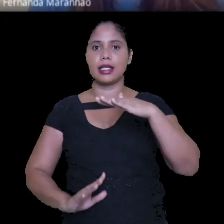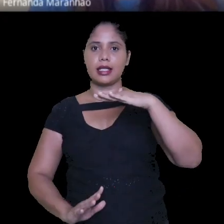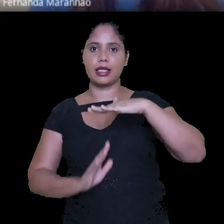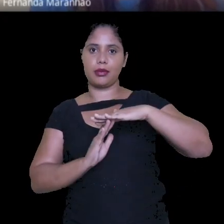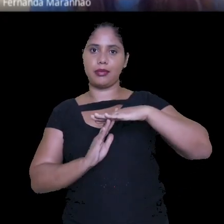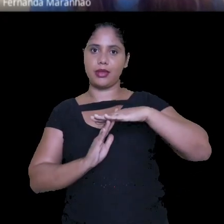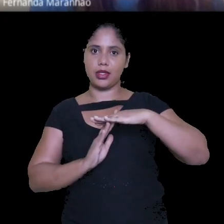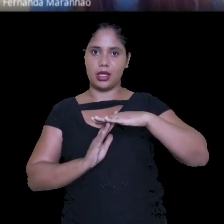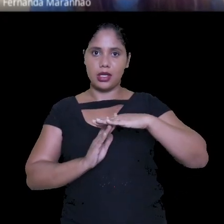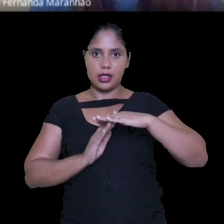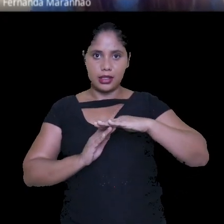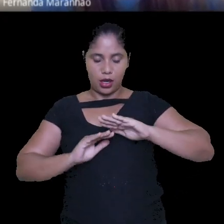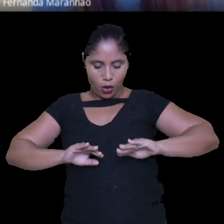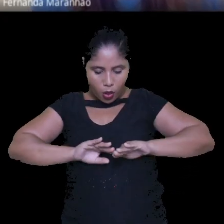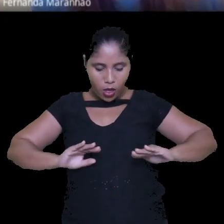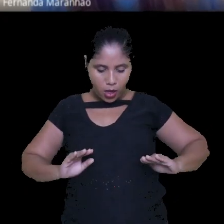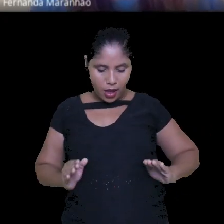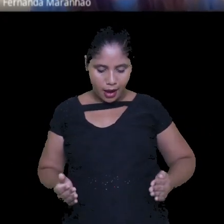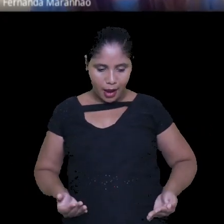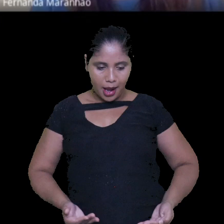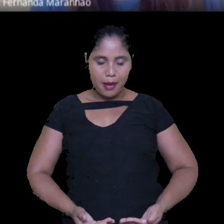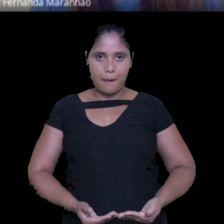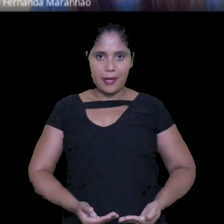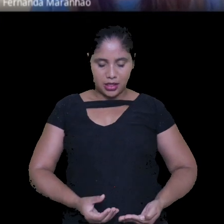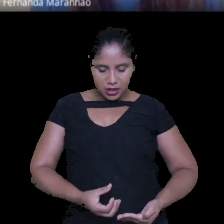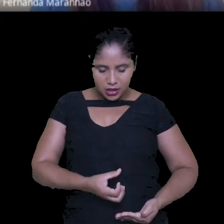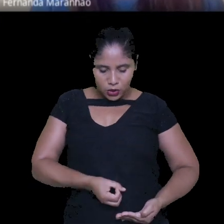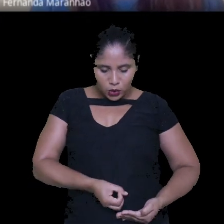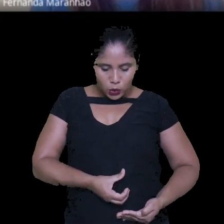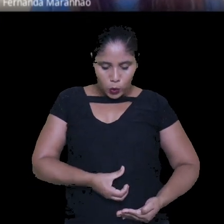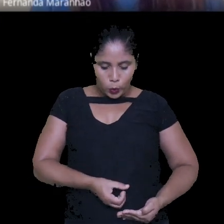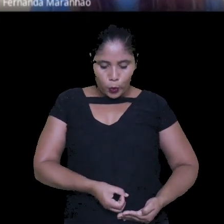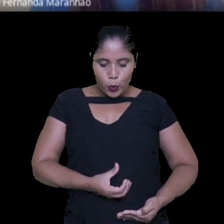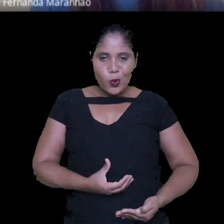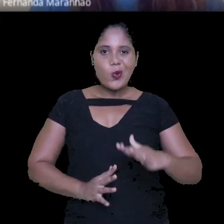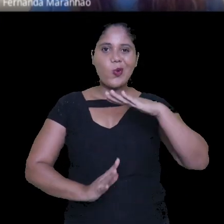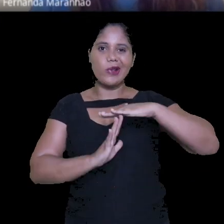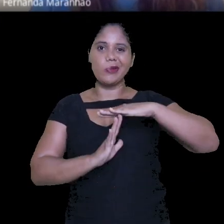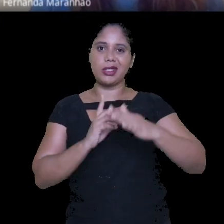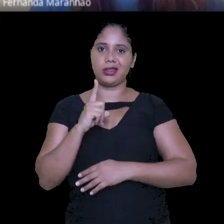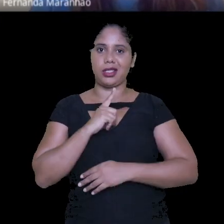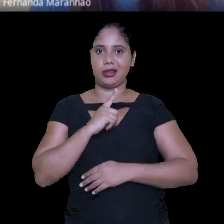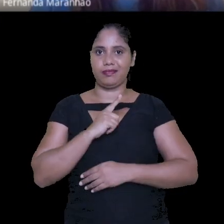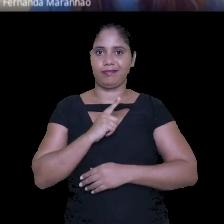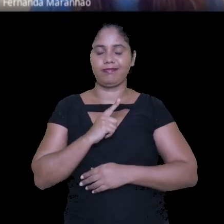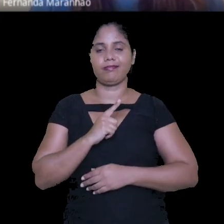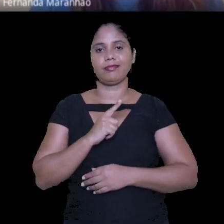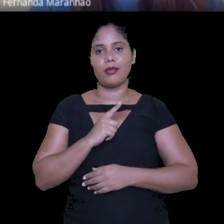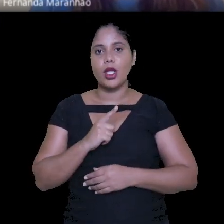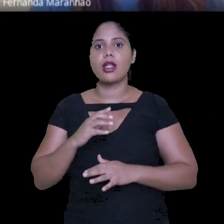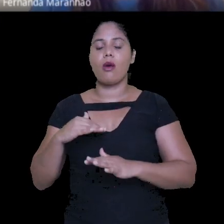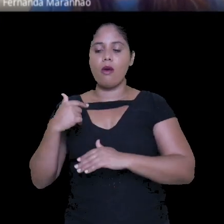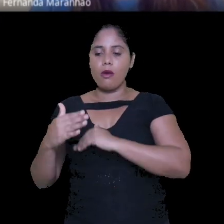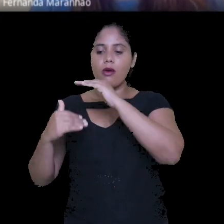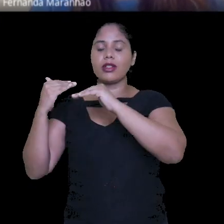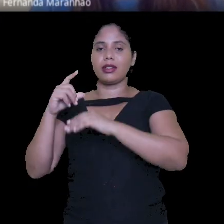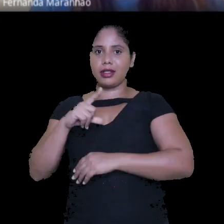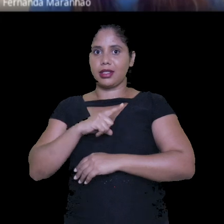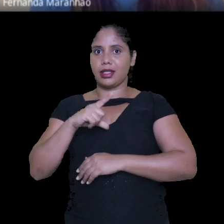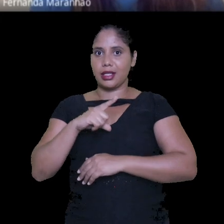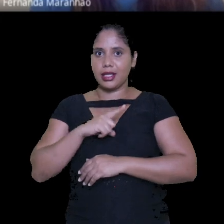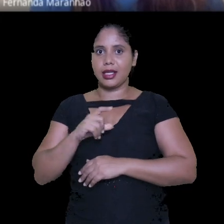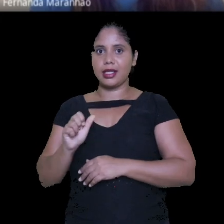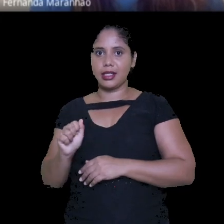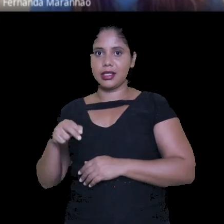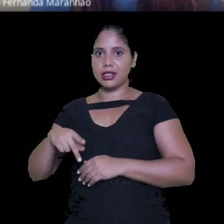adequadamente. Então, no endotélio desses vasos, acontece ativação plaquetária e dano endotelial,